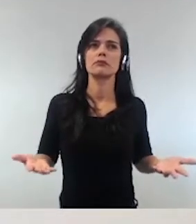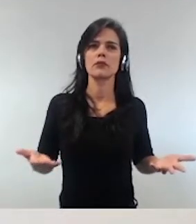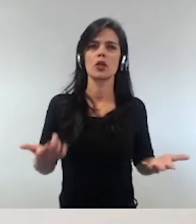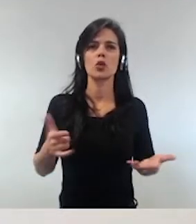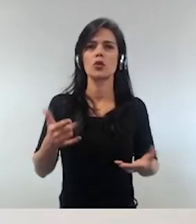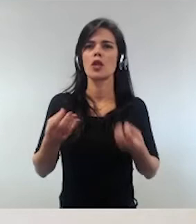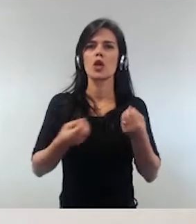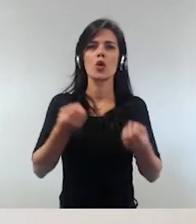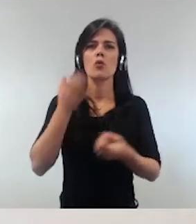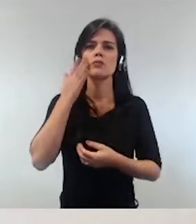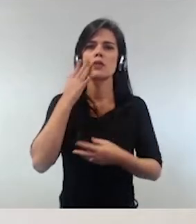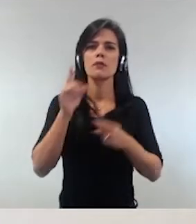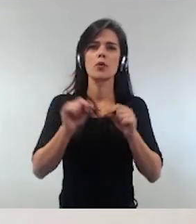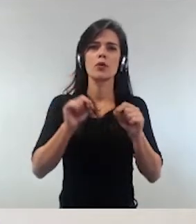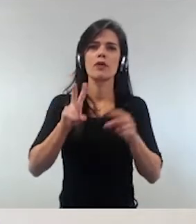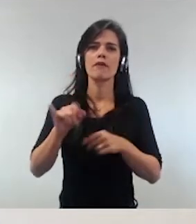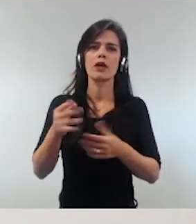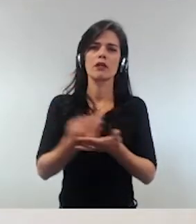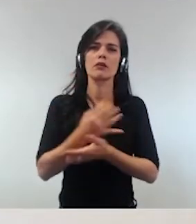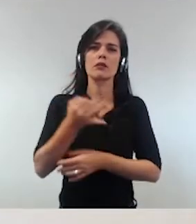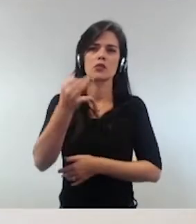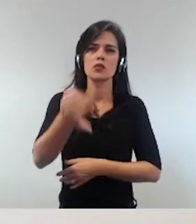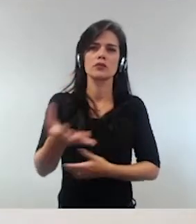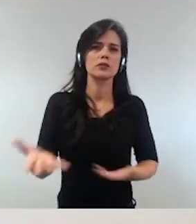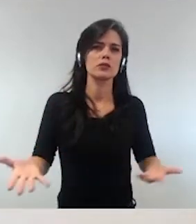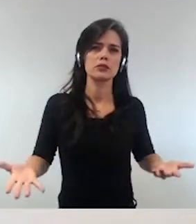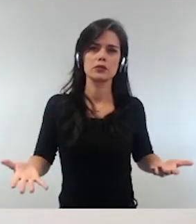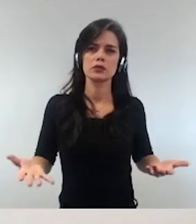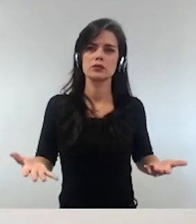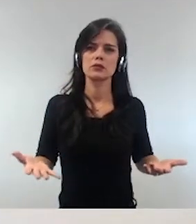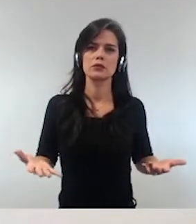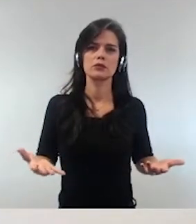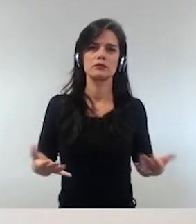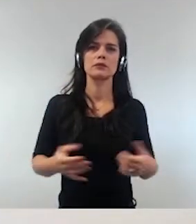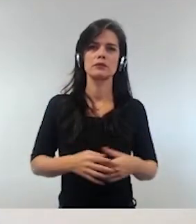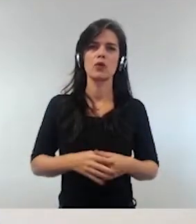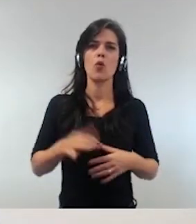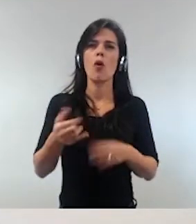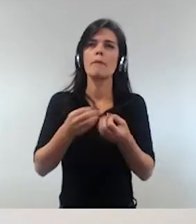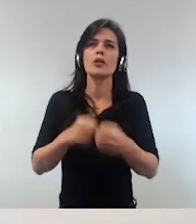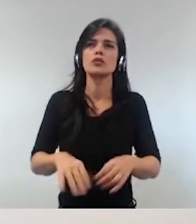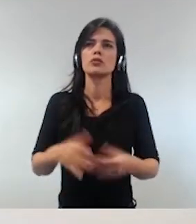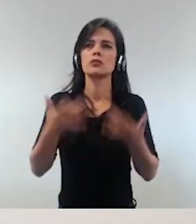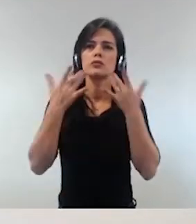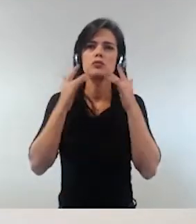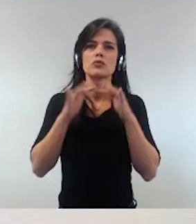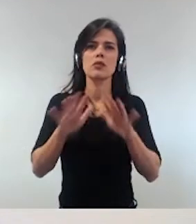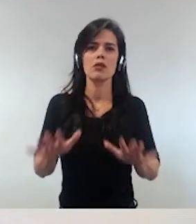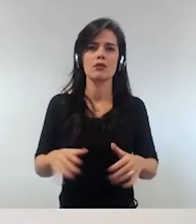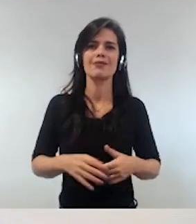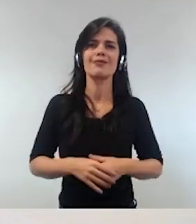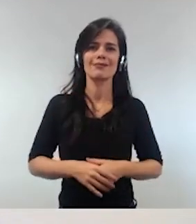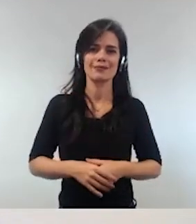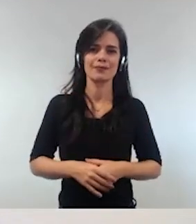pode minimamente agora aferir. E aqui eu faço